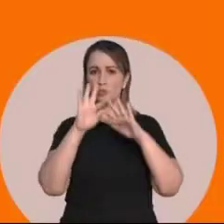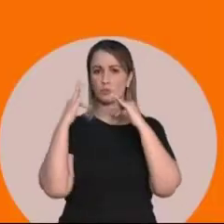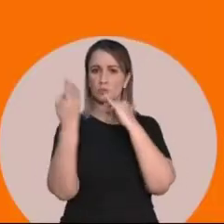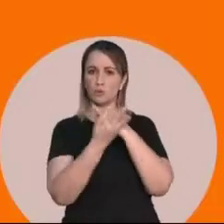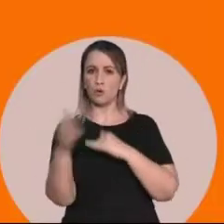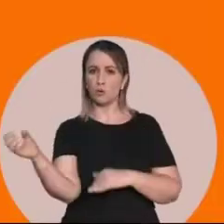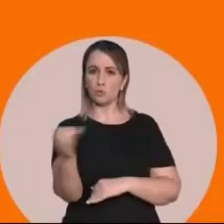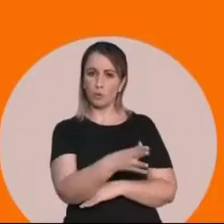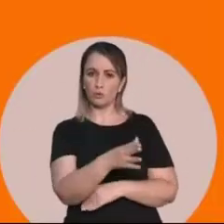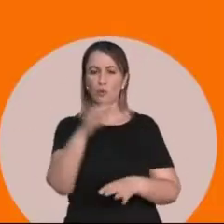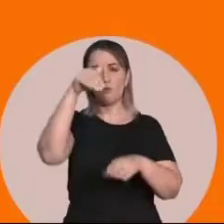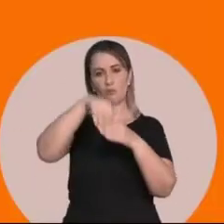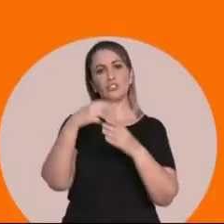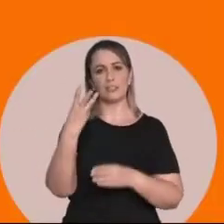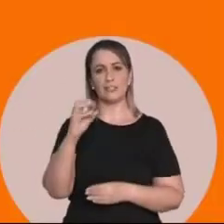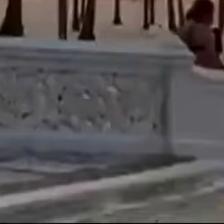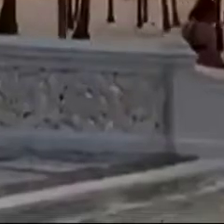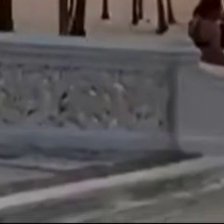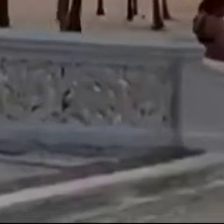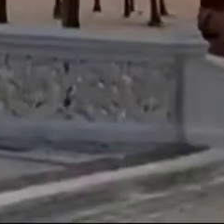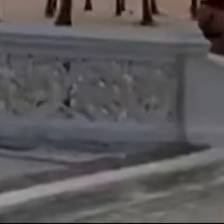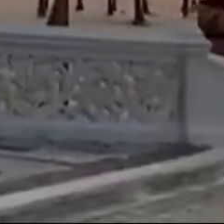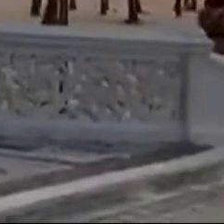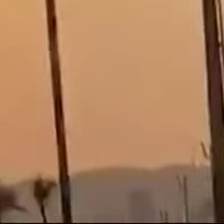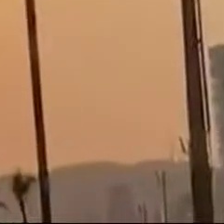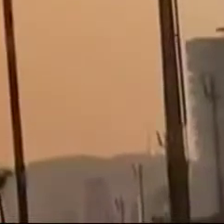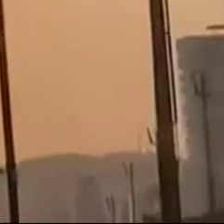Veja nas redes sociais. João Vilela Novo. Vote Tri.